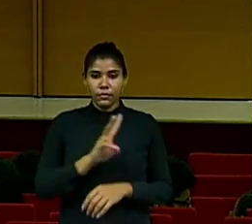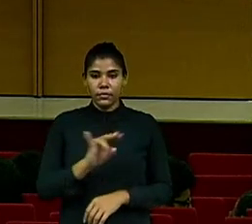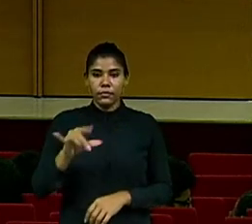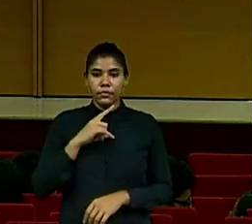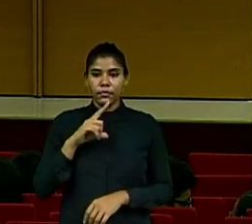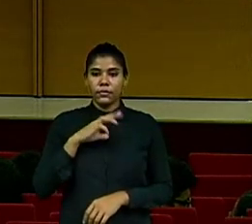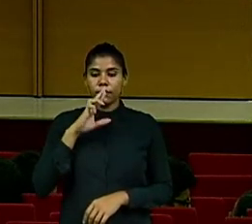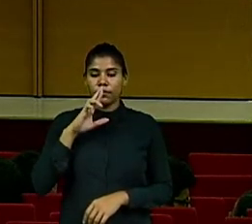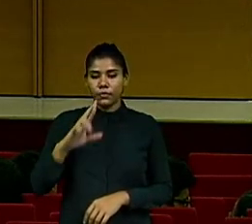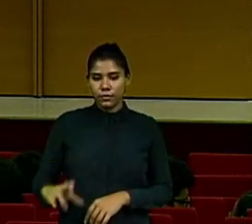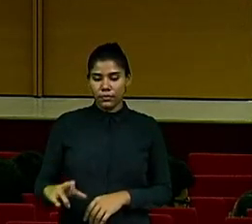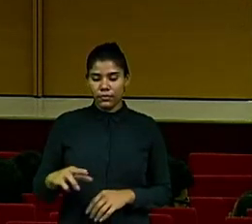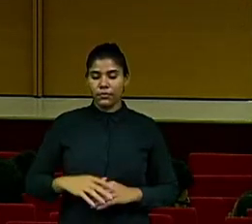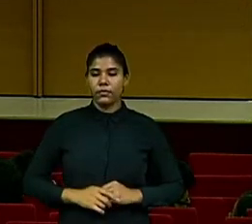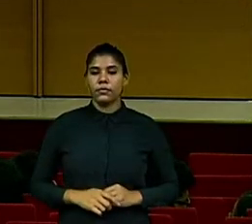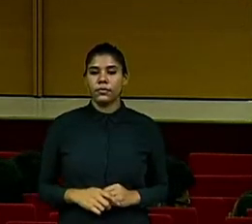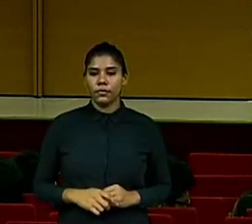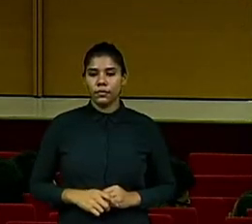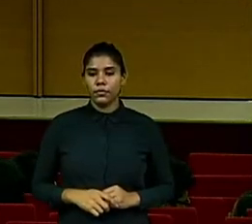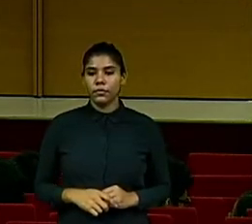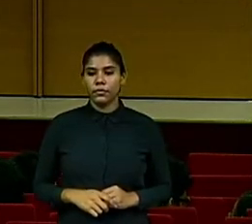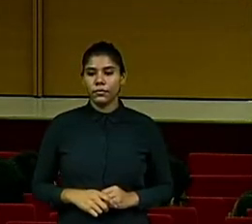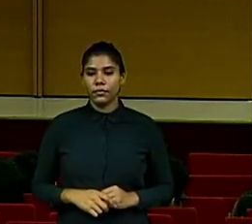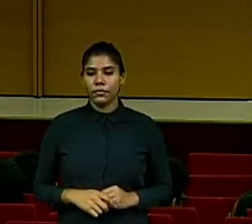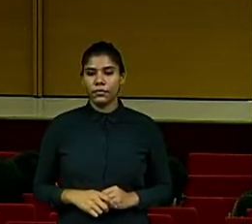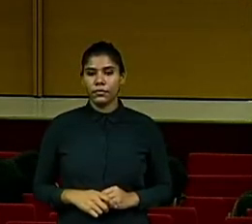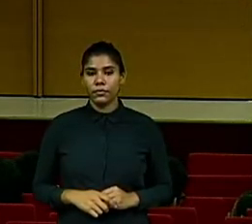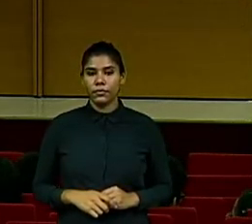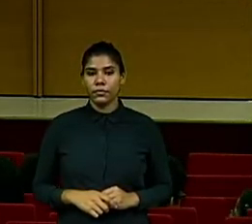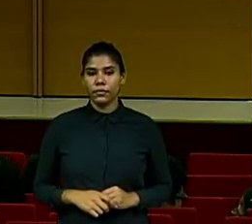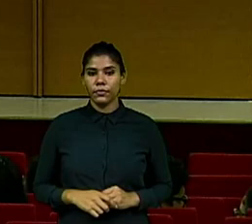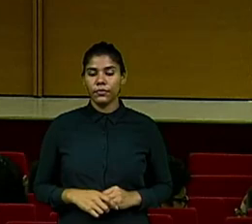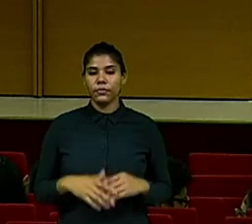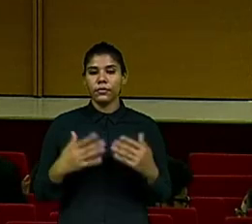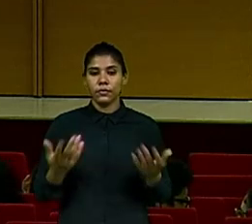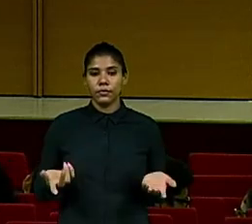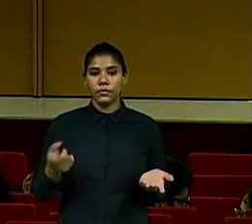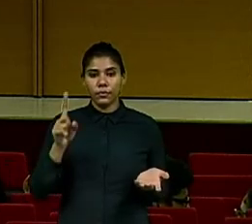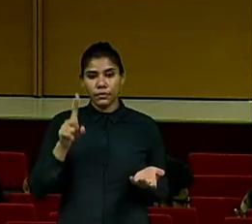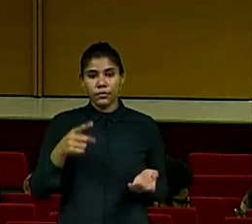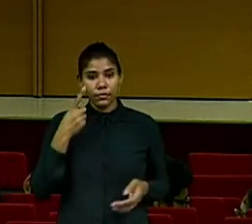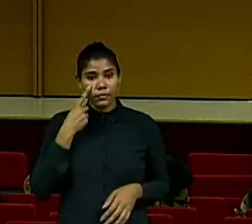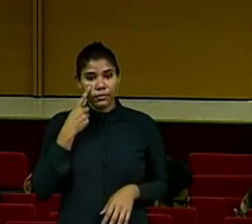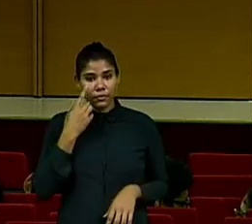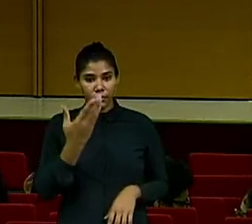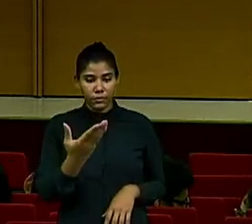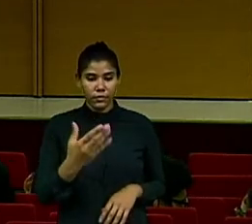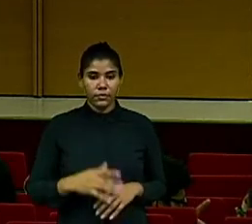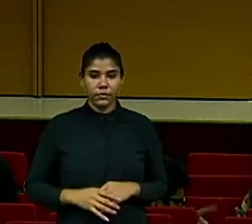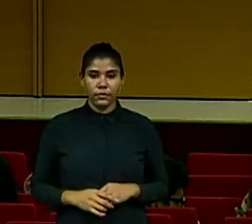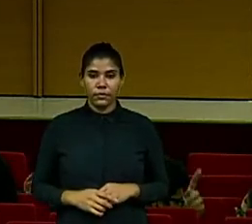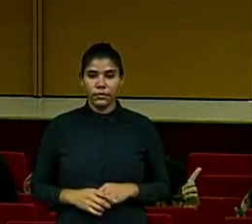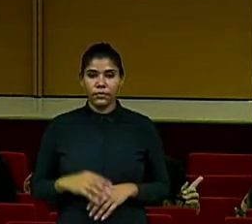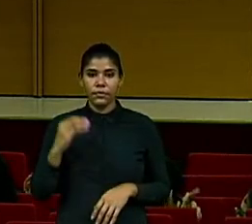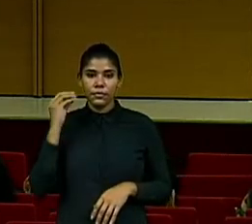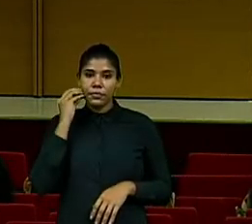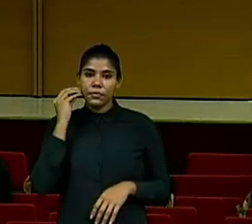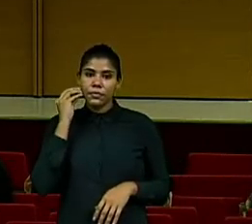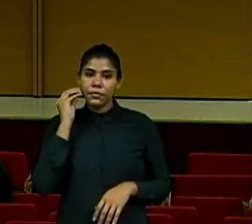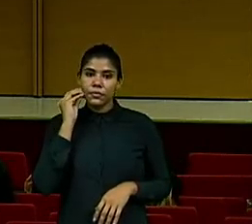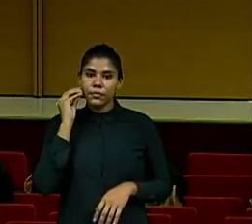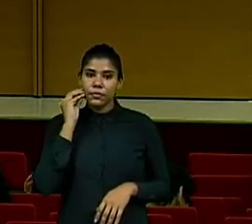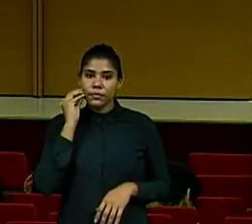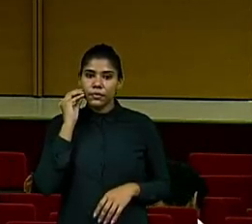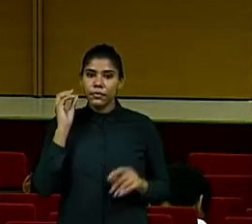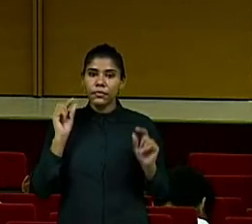resultado único que é isso aqui e é isso aqui que você usa para testar paternidade